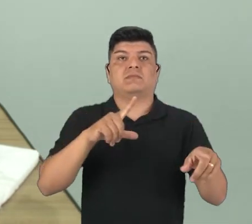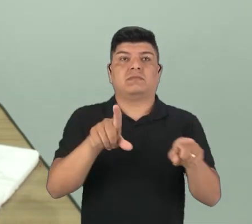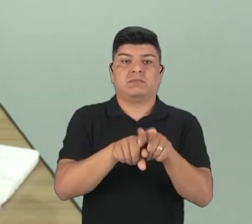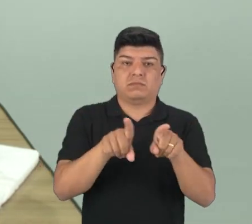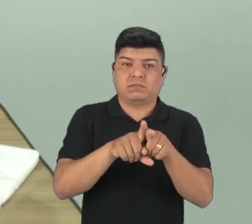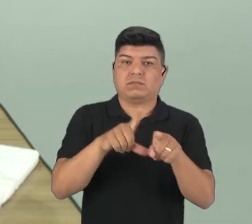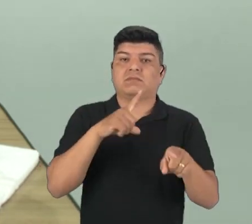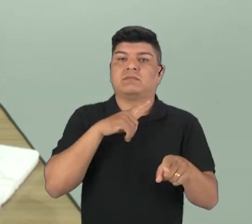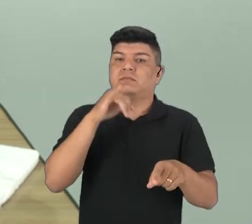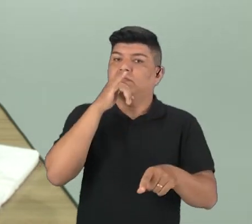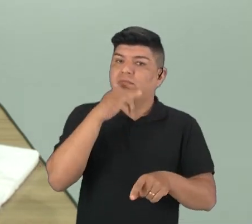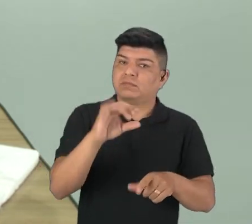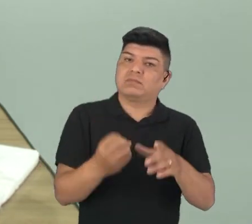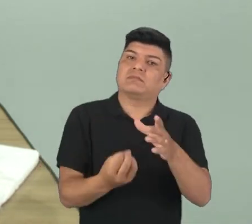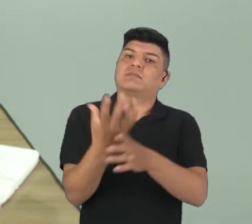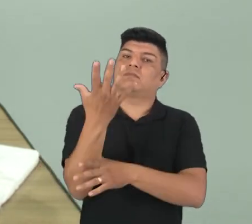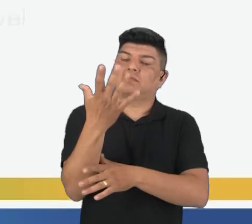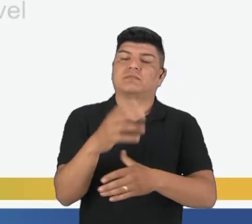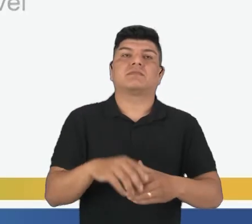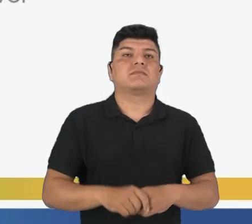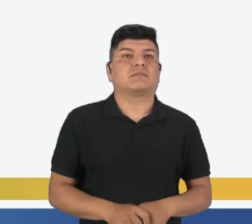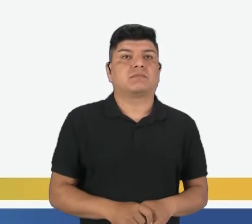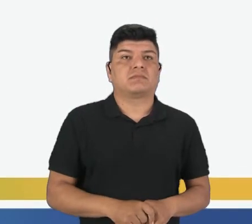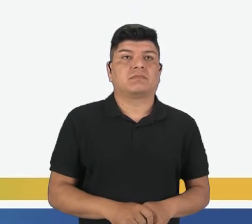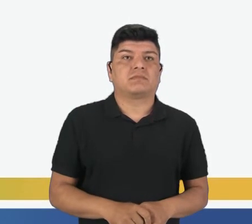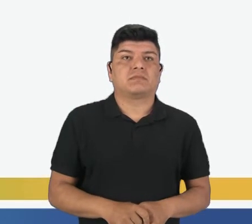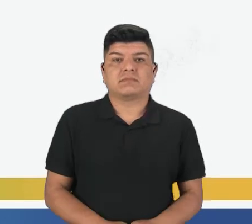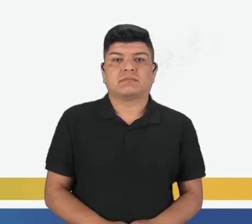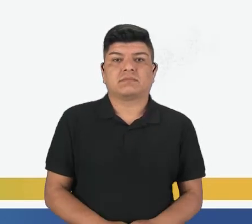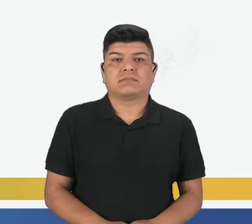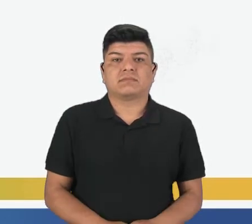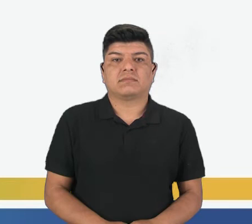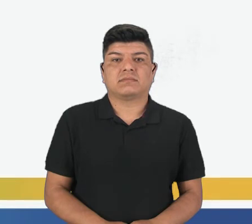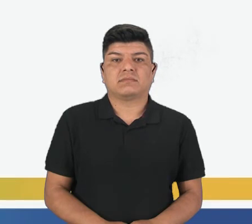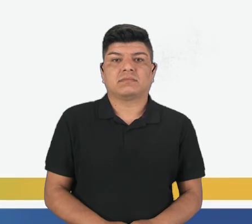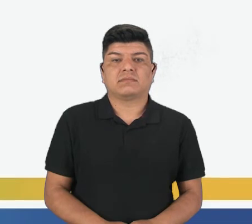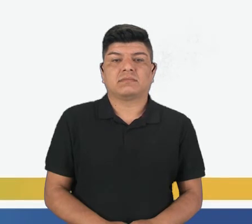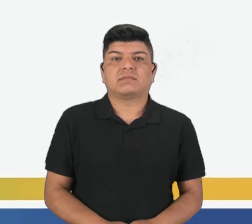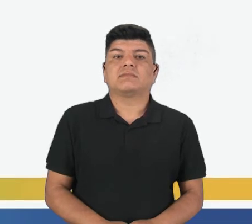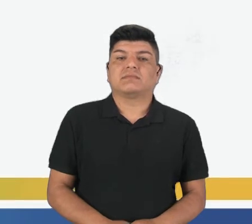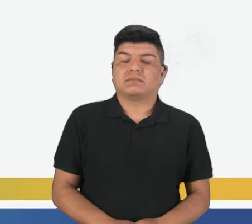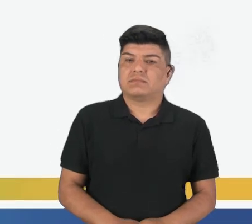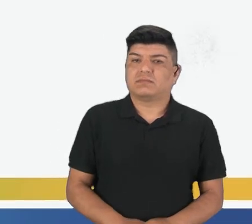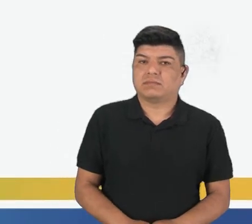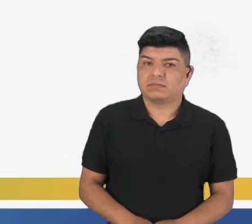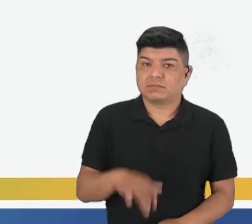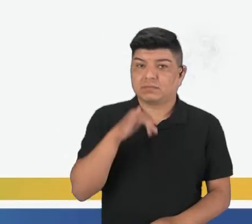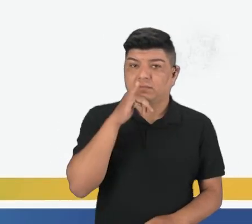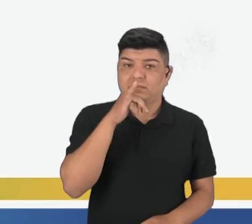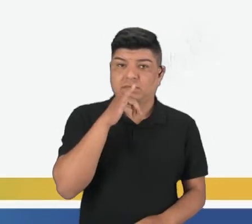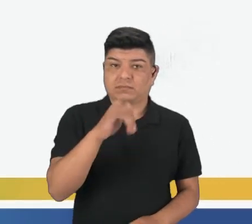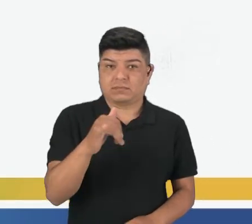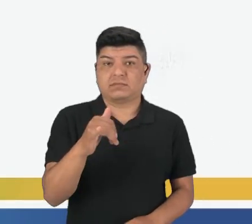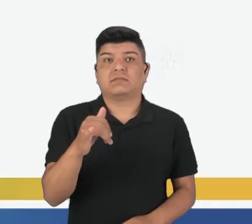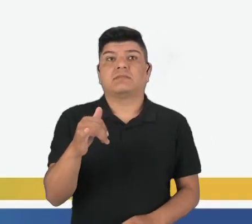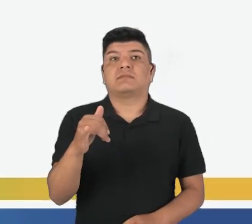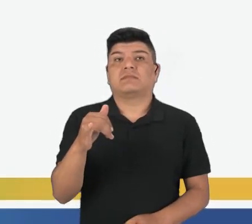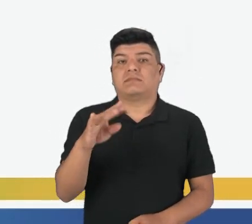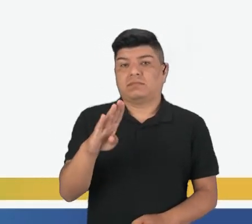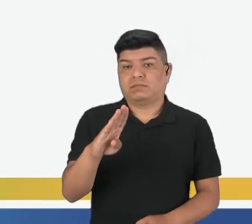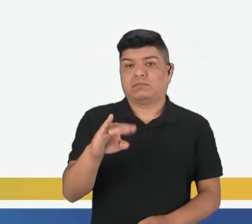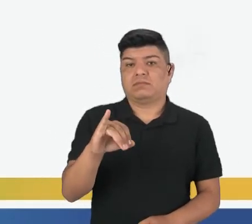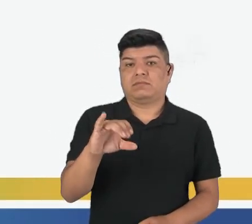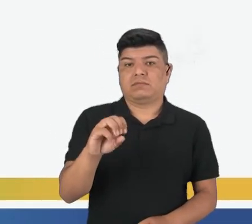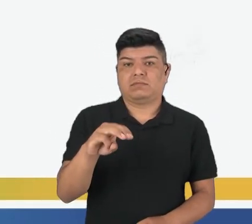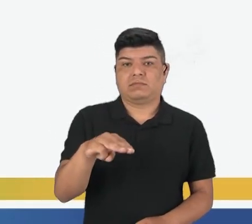gera eletricidade, gera energia. A energia biomassa é a energia que se